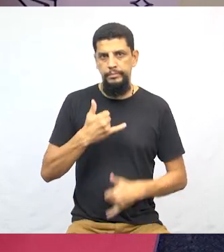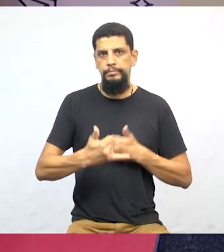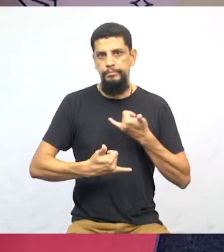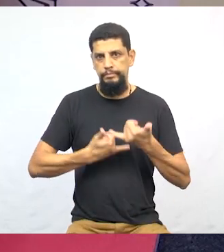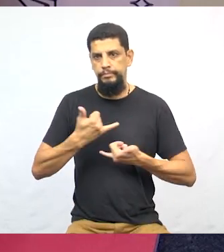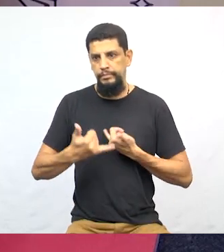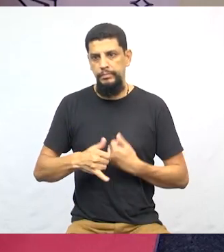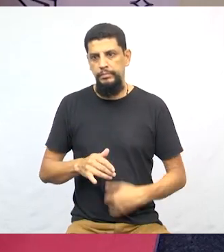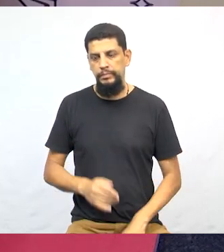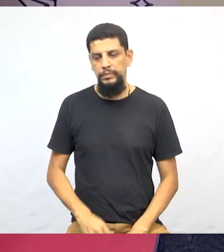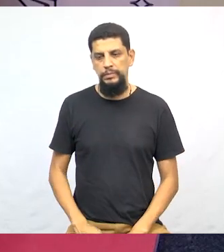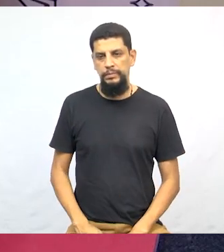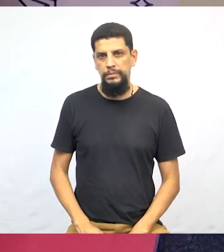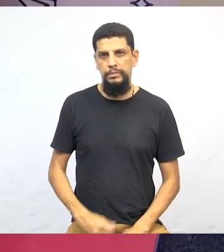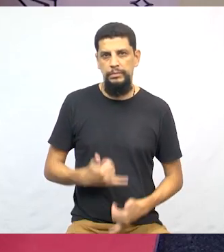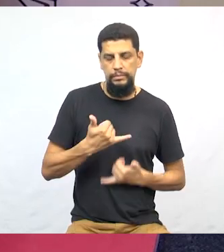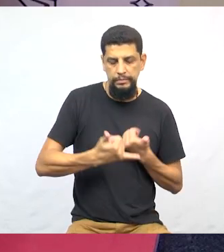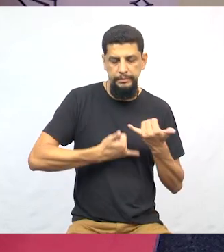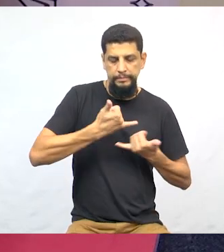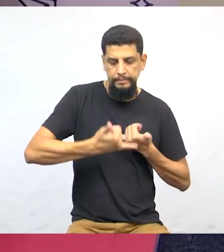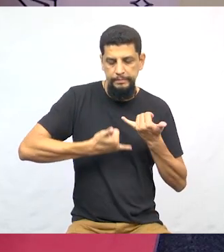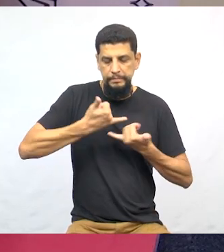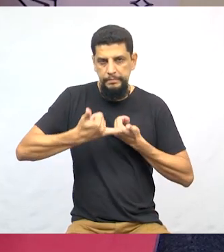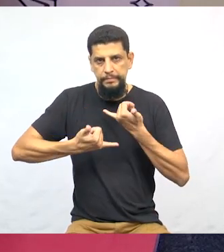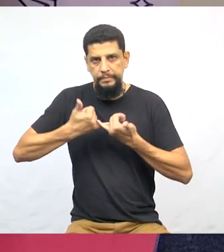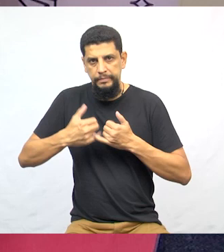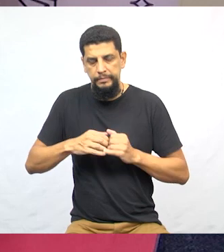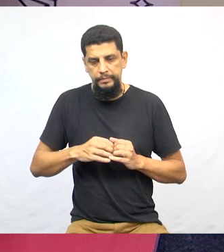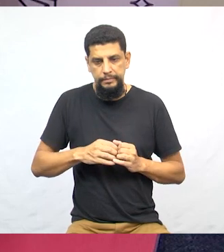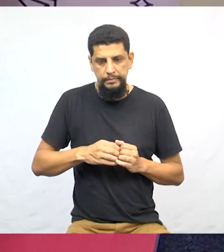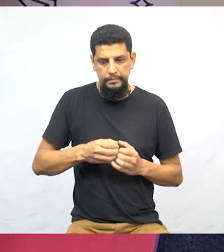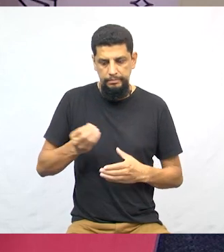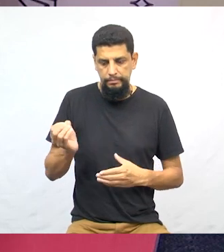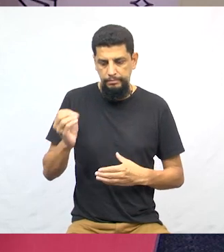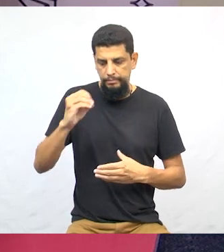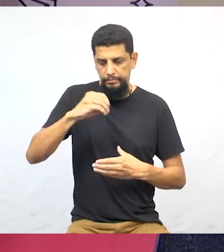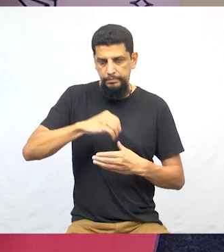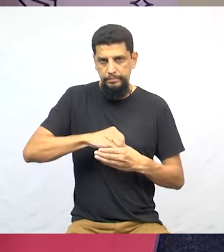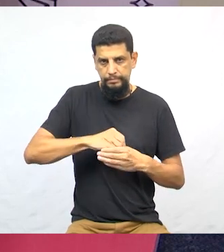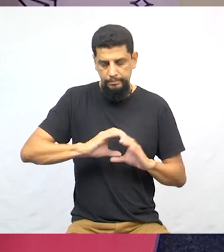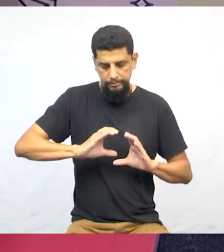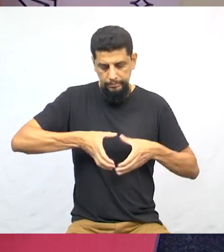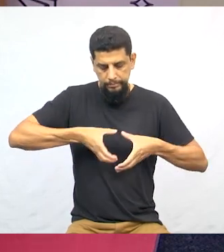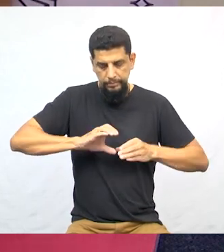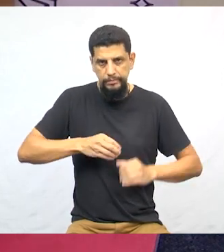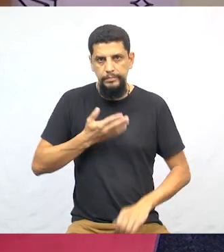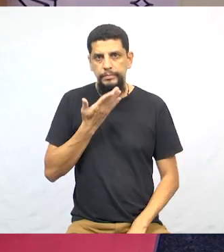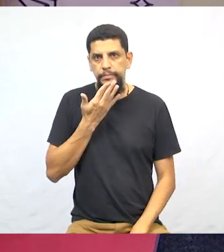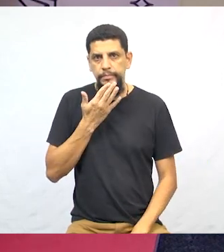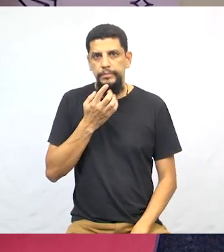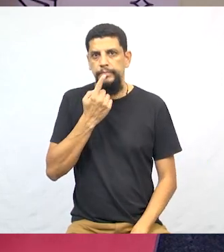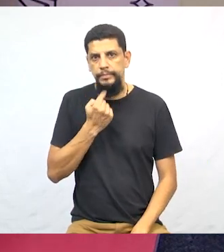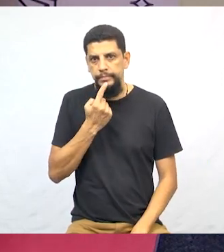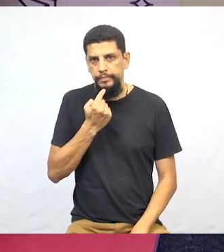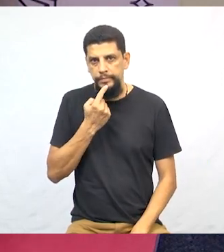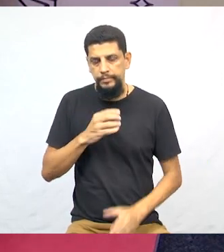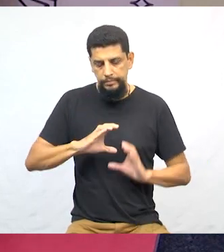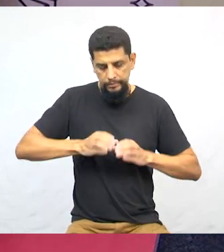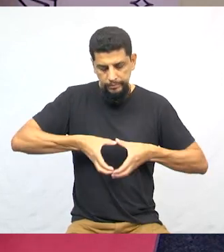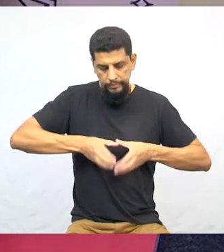essa brincadeira. Já que a gente brincou tanto de bolinhas, e bolinhas vermelhas,